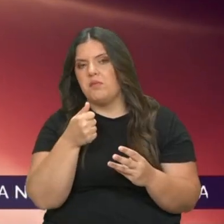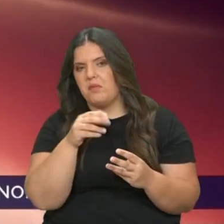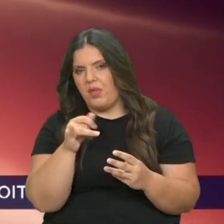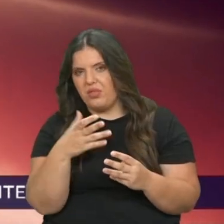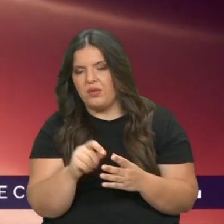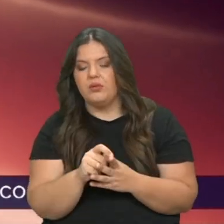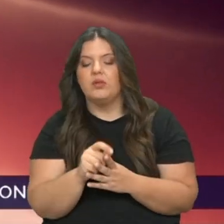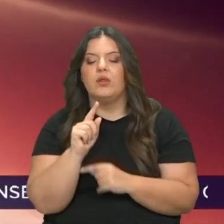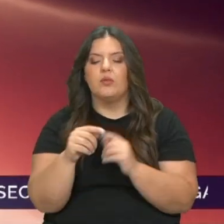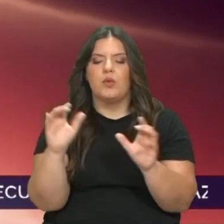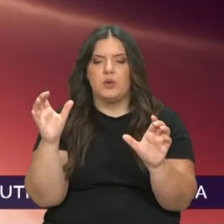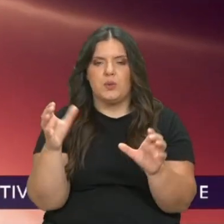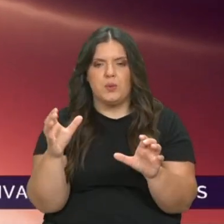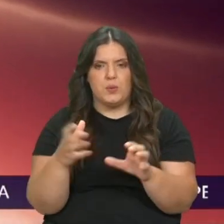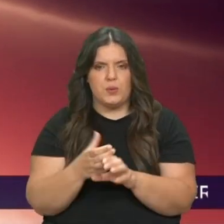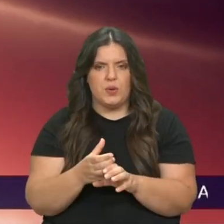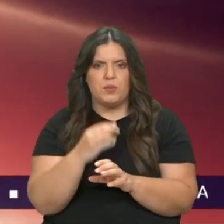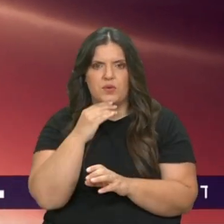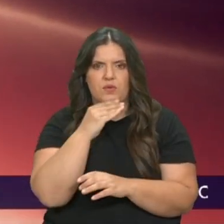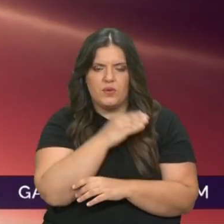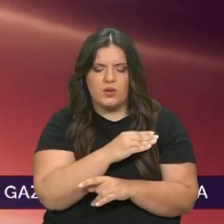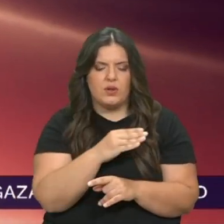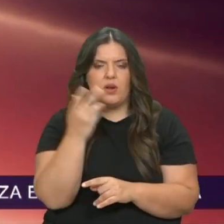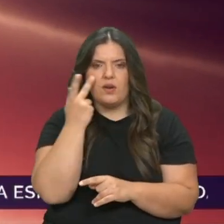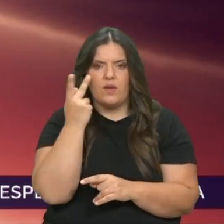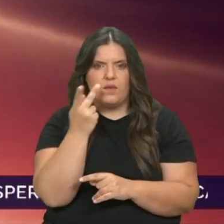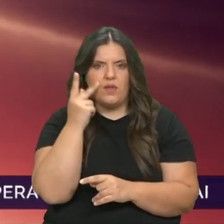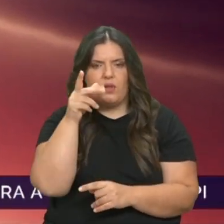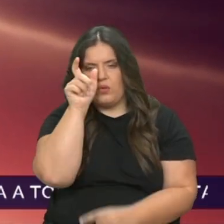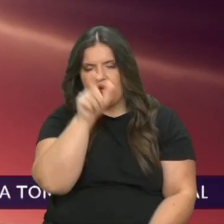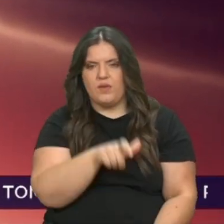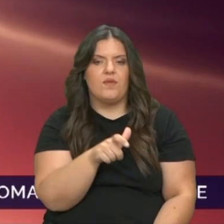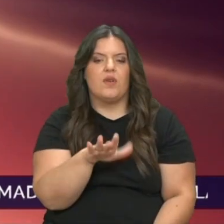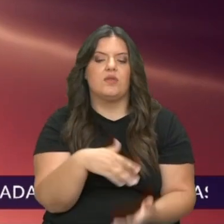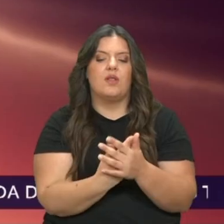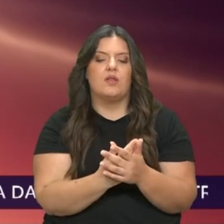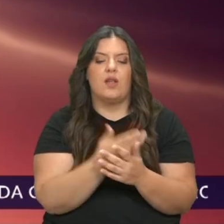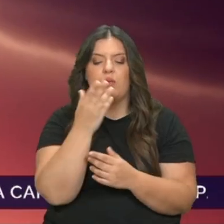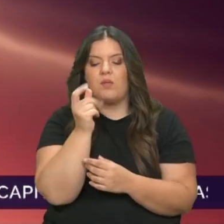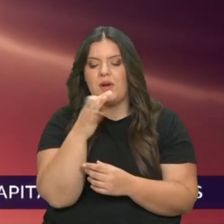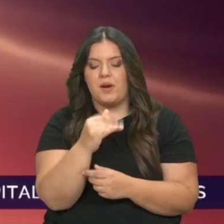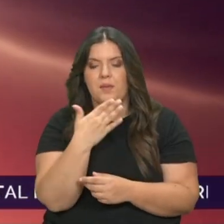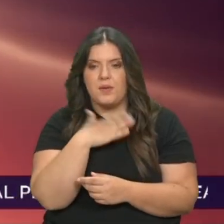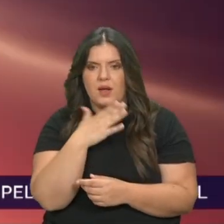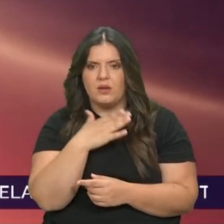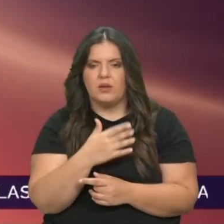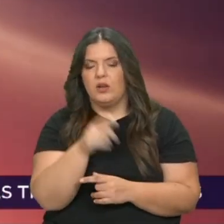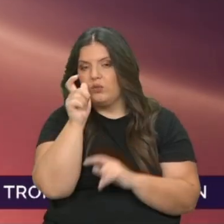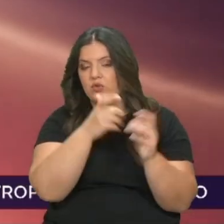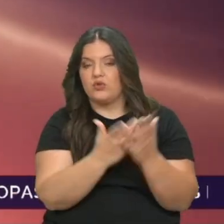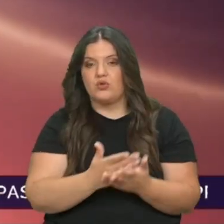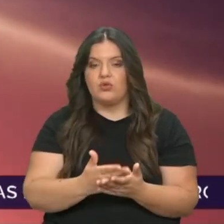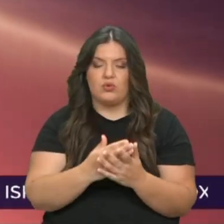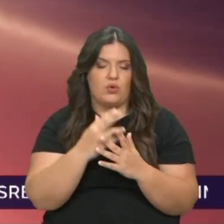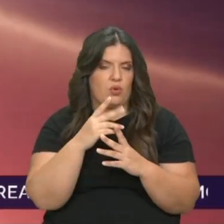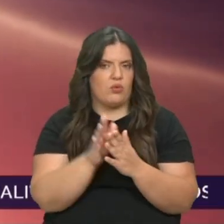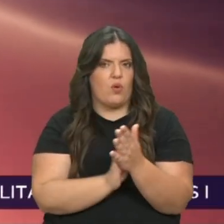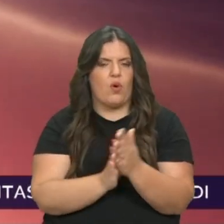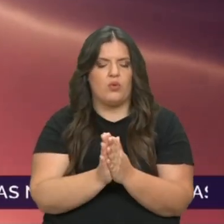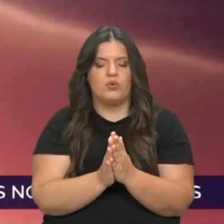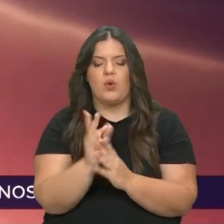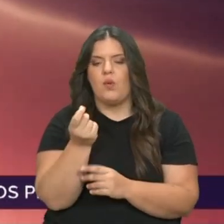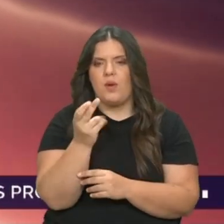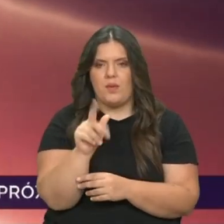ficando cada vez mais pequenininho e vai arrefecendo ao longo da vida do universo, tornando-se uma anã branca. Ora, os astrónomos, agora utilizaram o telescópio espacial